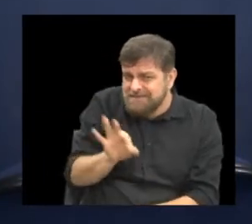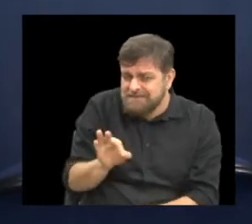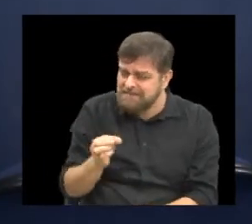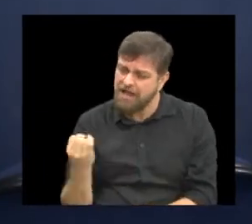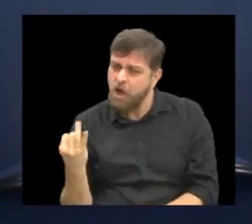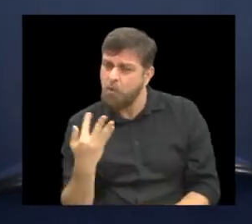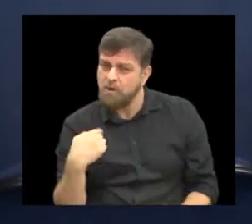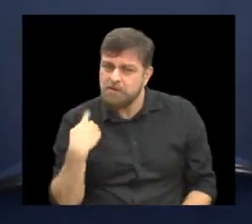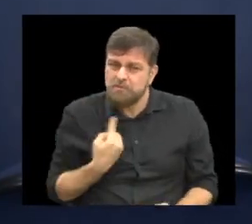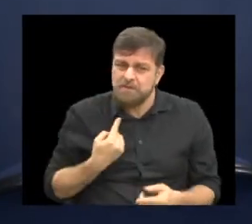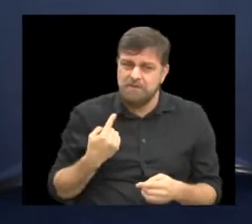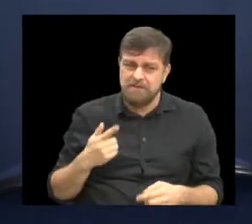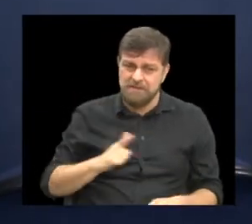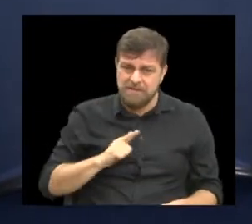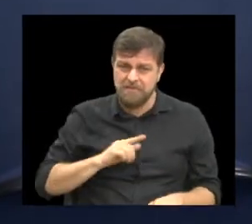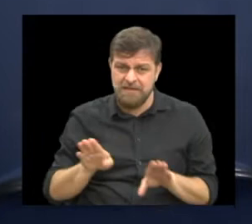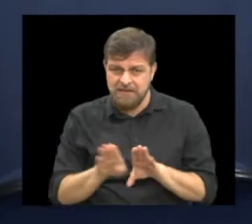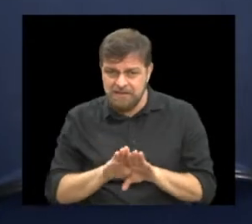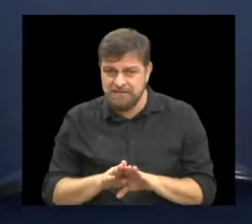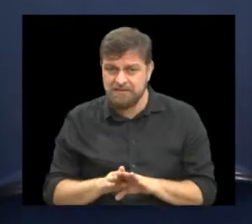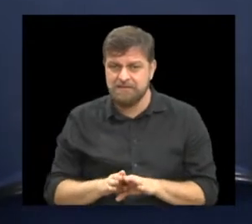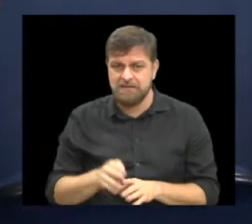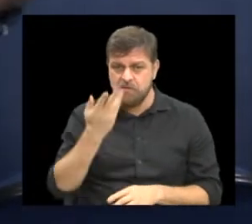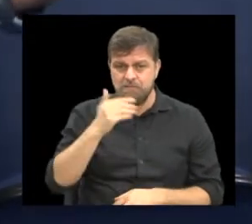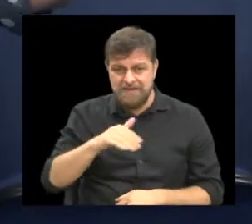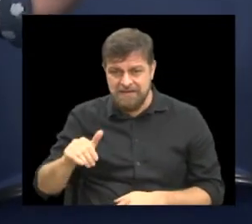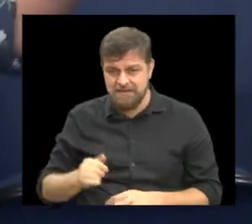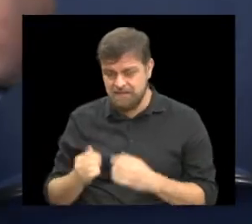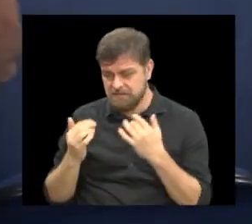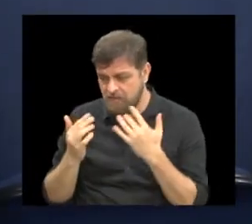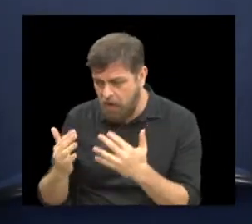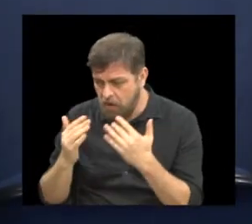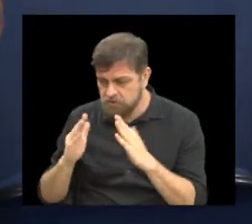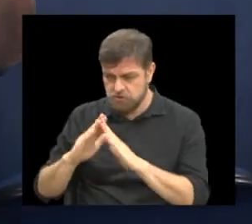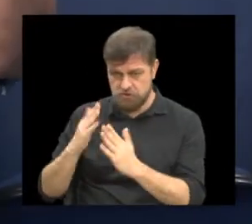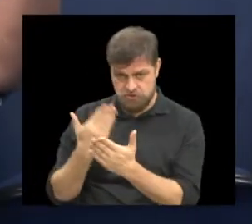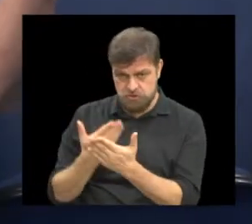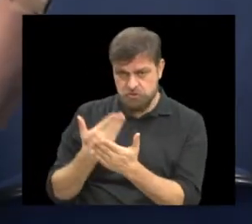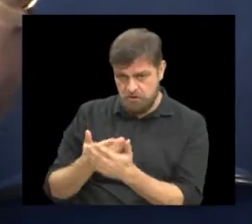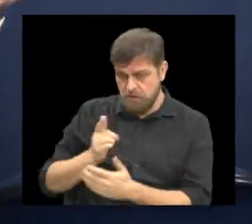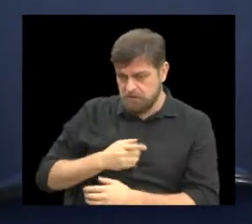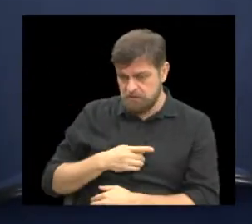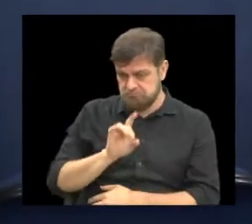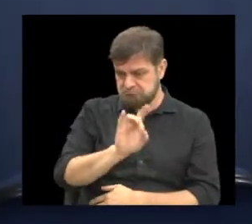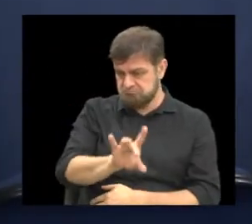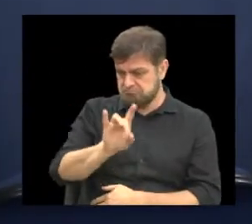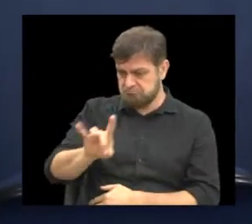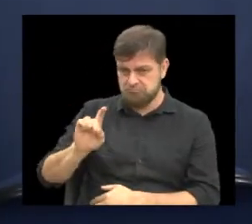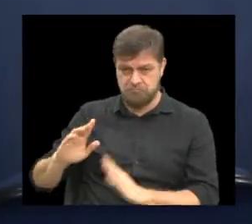gente também tem crianças com autismo nas escolas, de um modo geral, né?